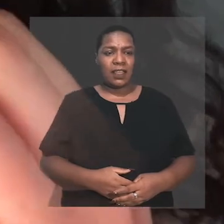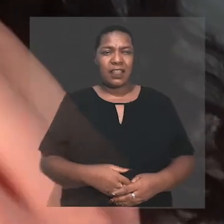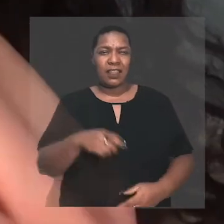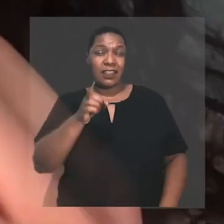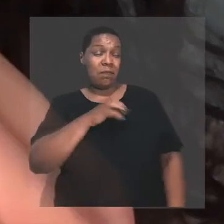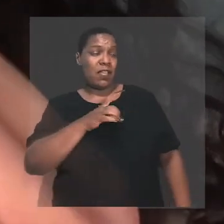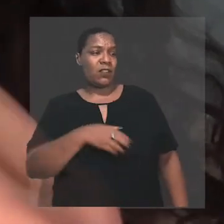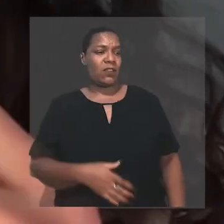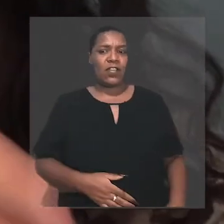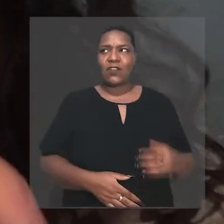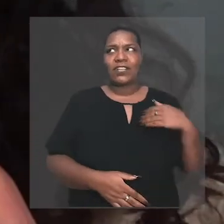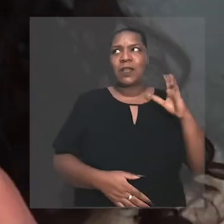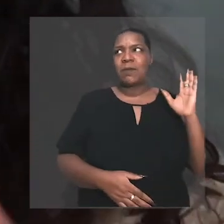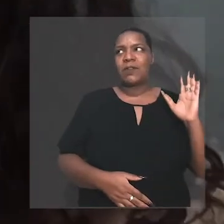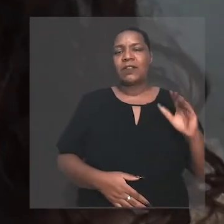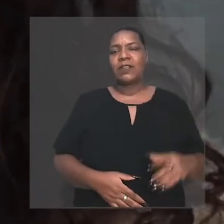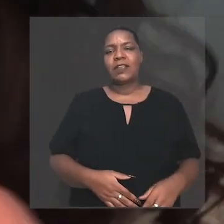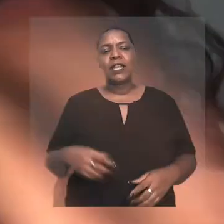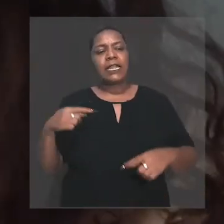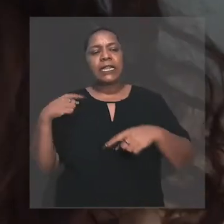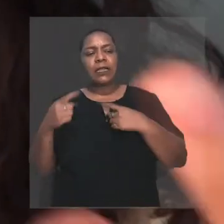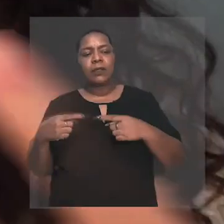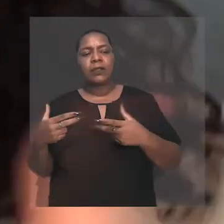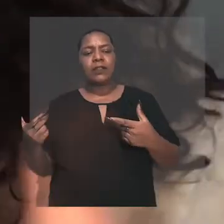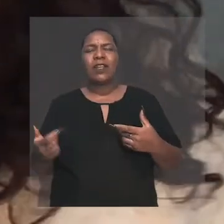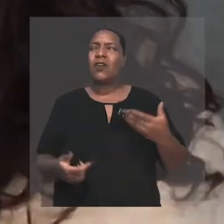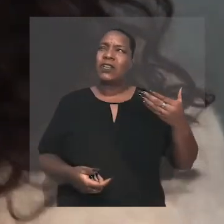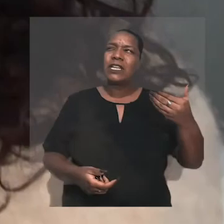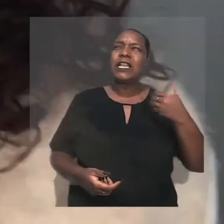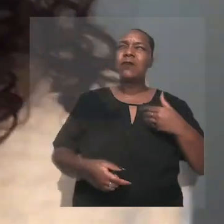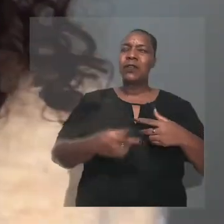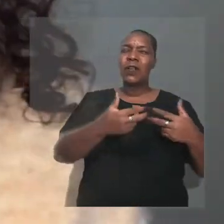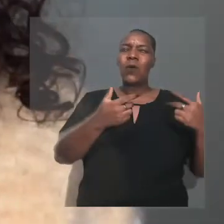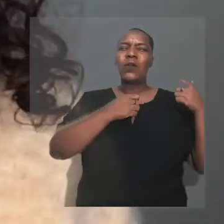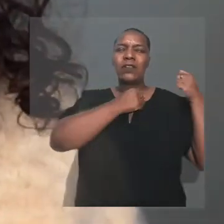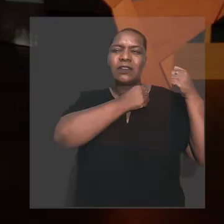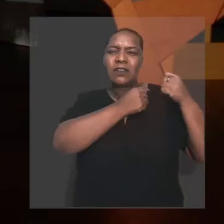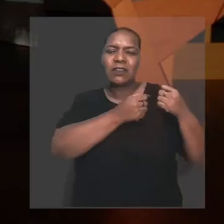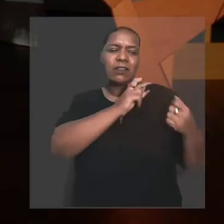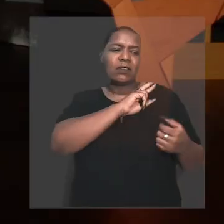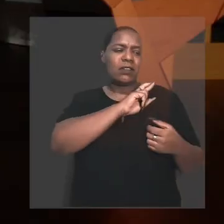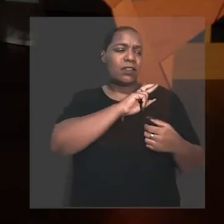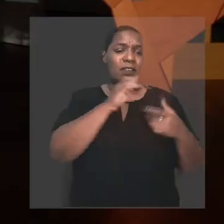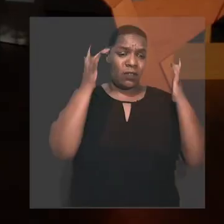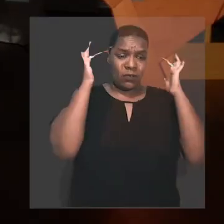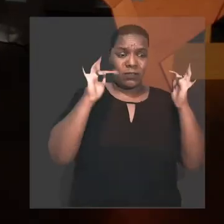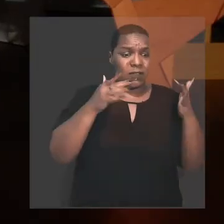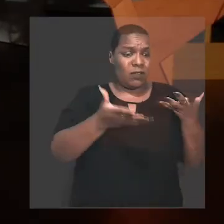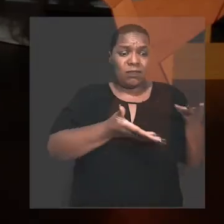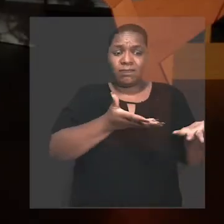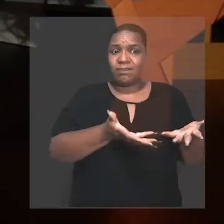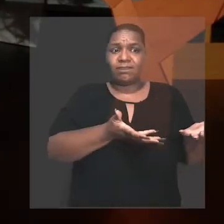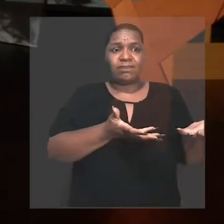Você... O medo. É muito. Você depois das tem coisas. Muito, você traz muito consigo. E eu não